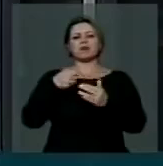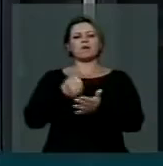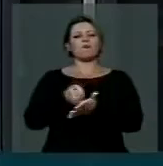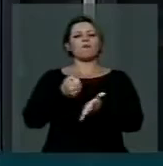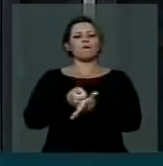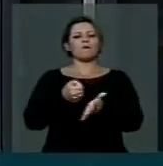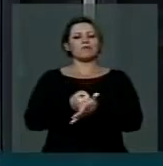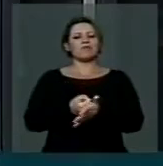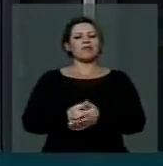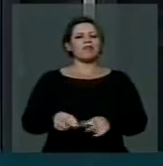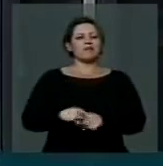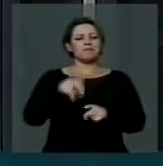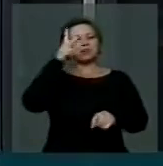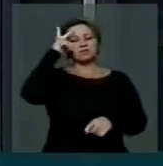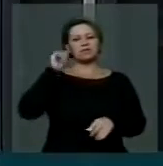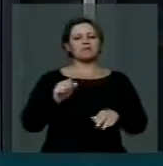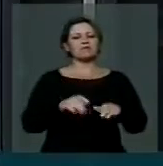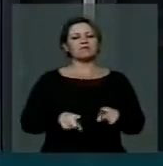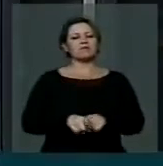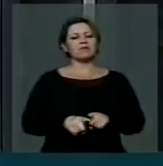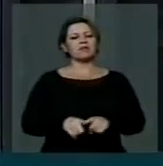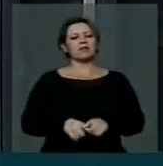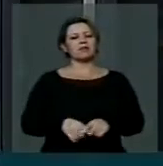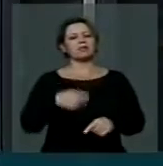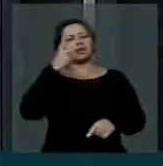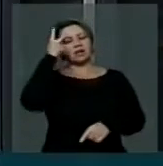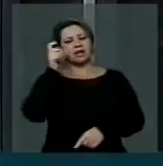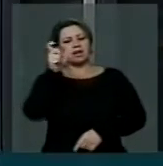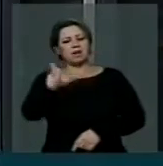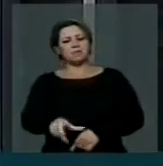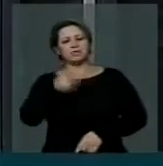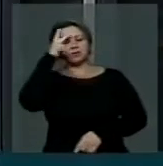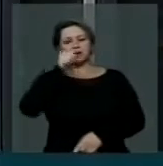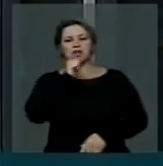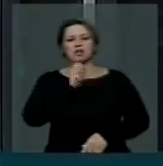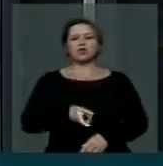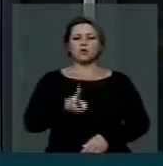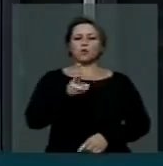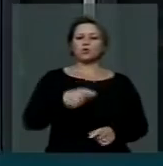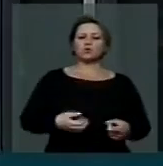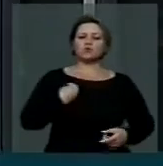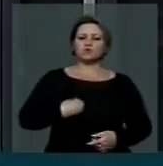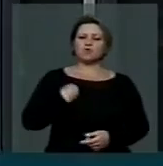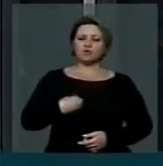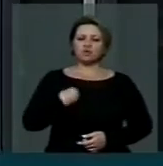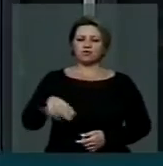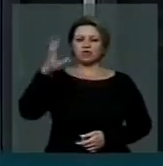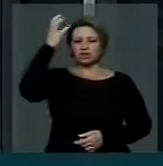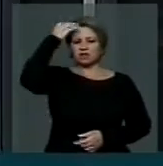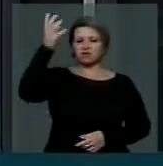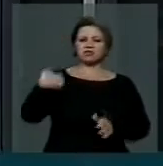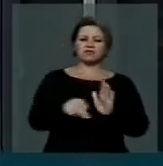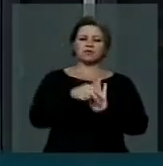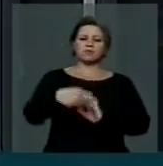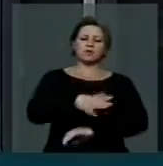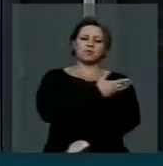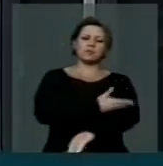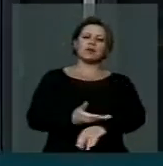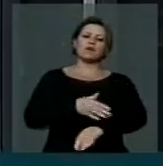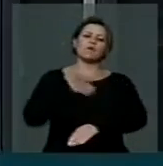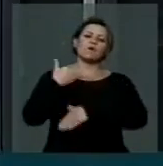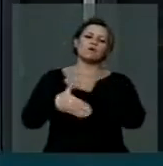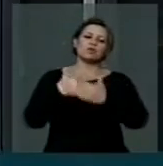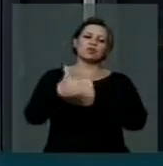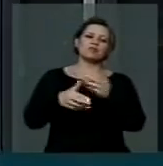os selvagens remanescentes, entre aspas, aqueles que sobreviveram ao colonialismo que por séculos expoliou